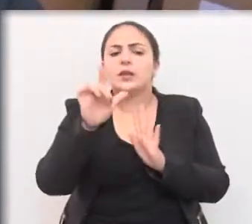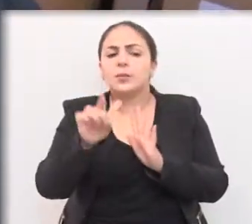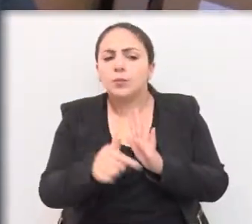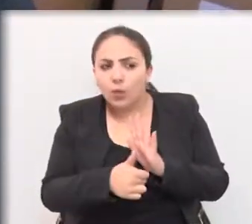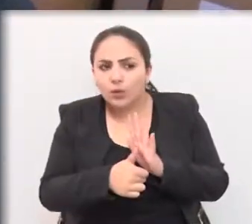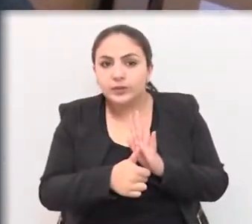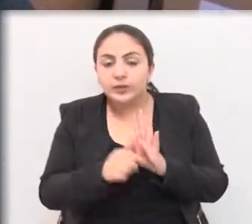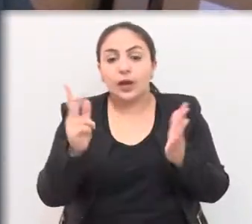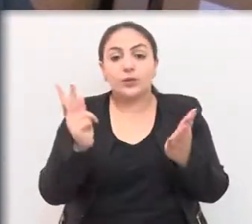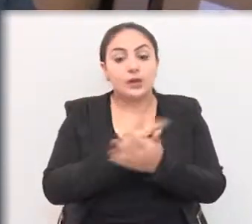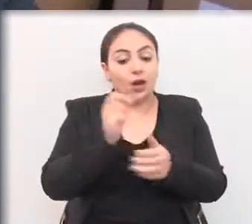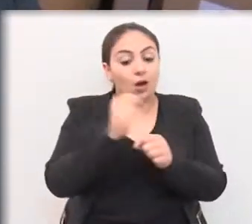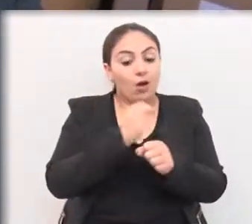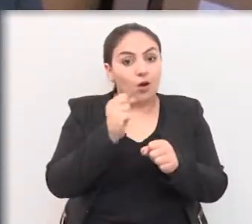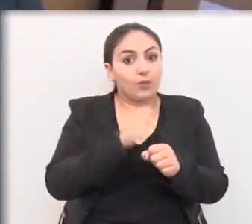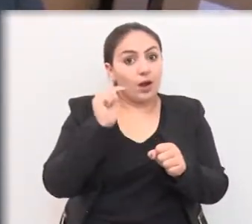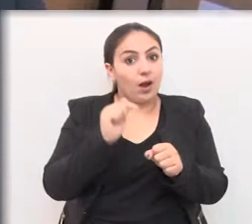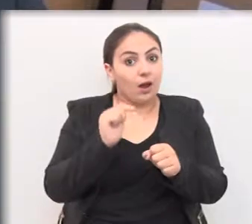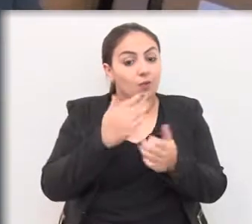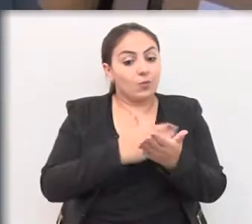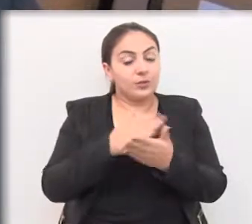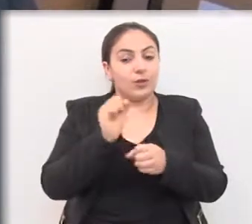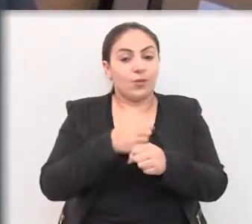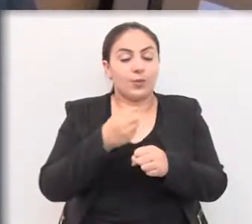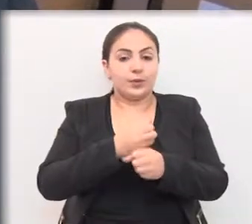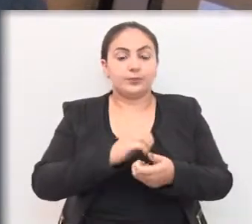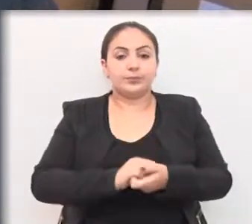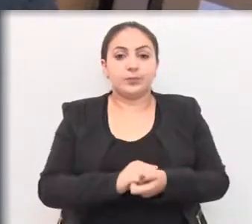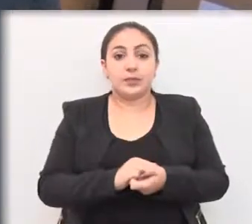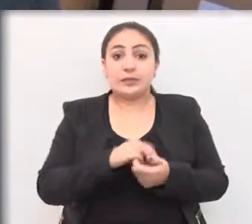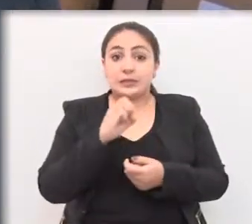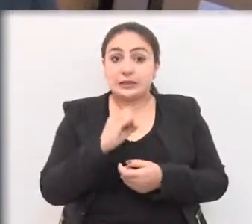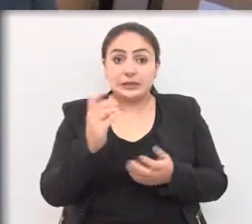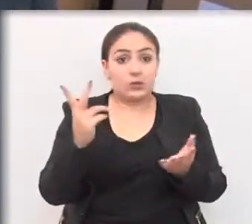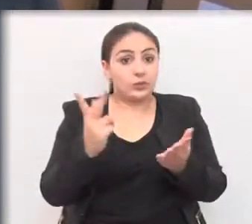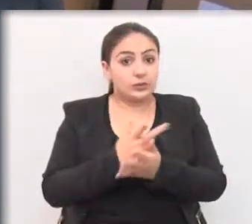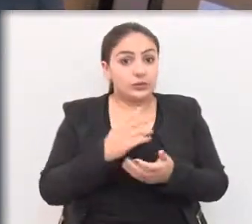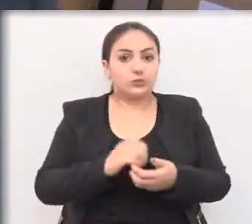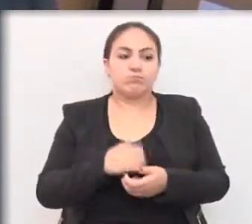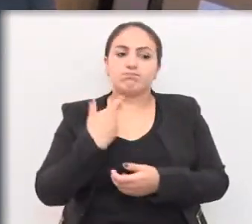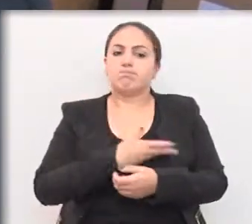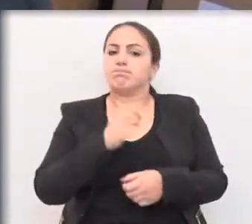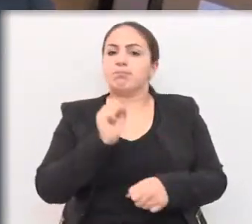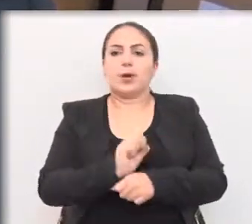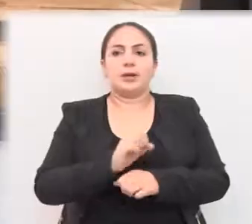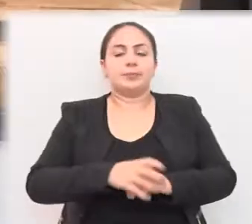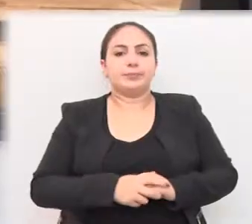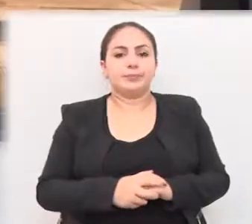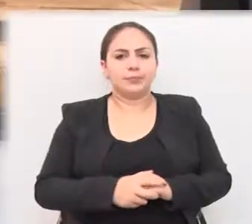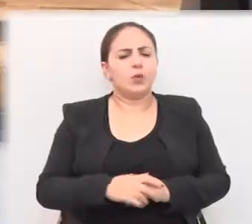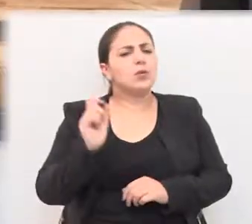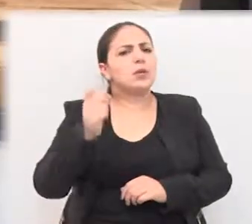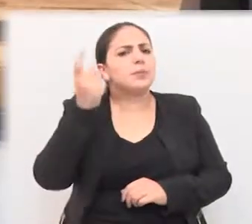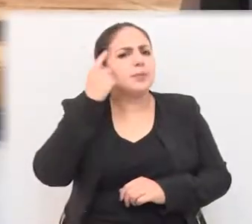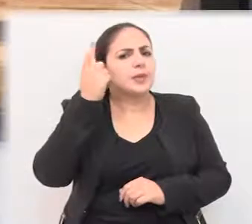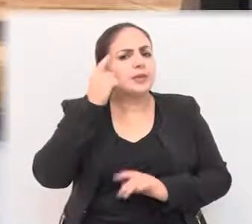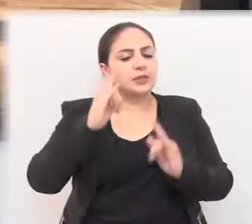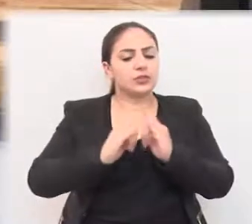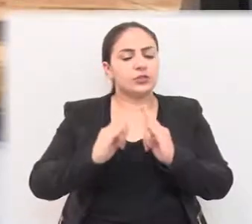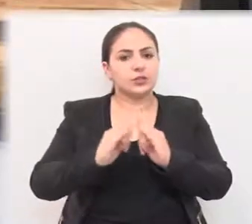e depois da manhã tem que acontecer as obras, início das obras. Enquanto isso não acontecer, nós não vamos parar. E o que pensam